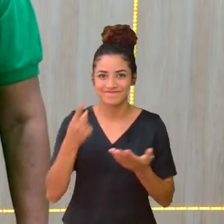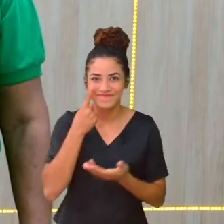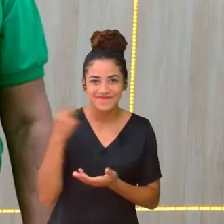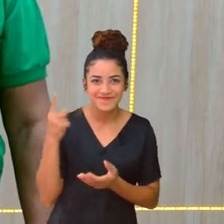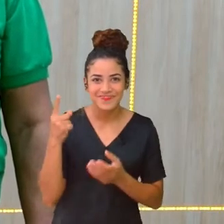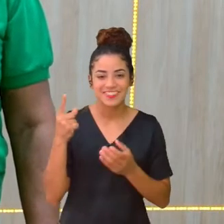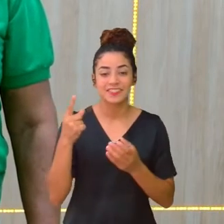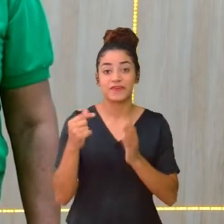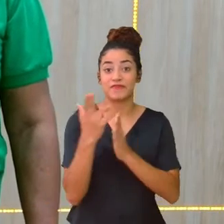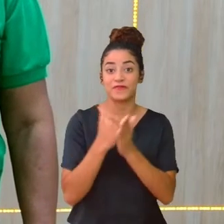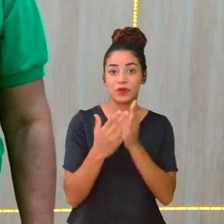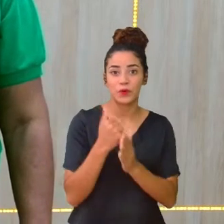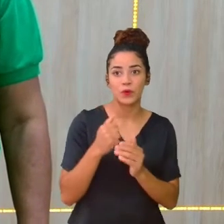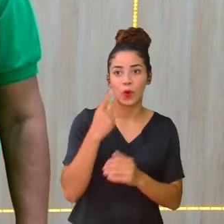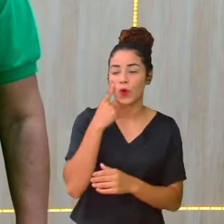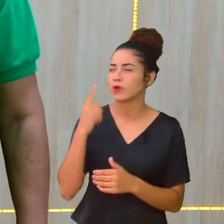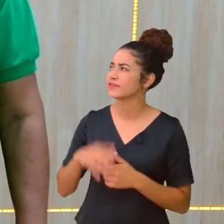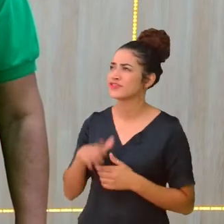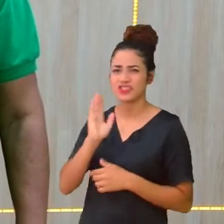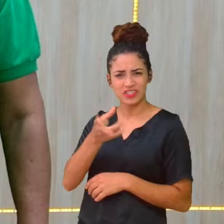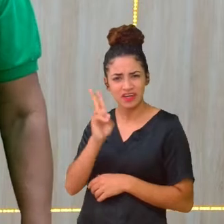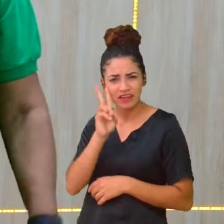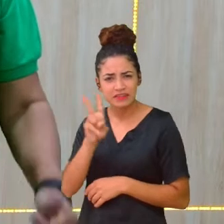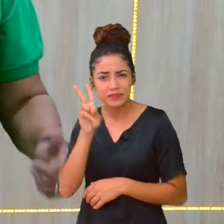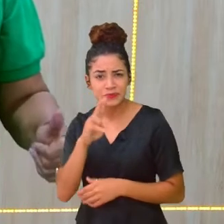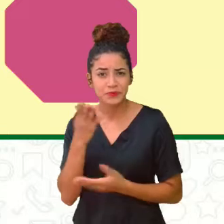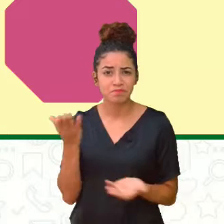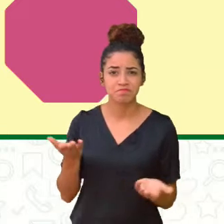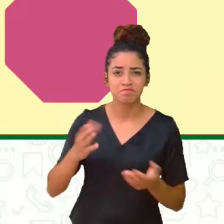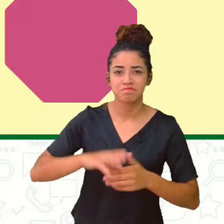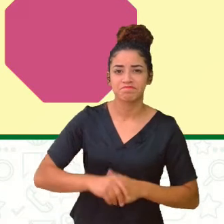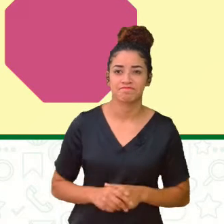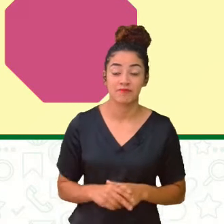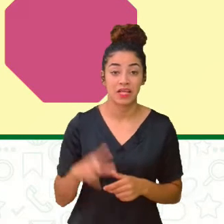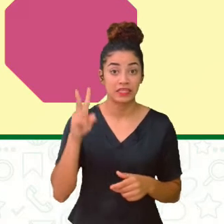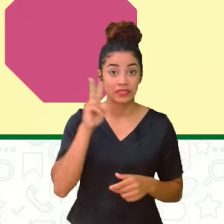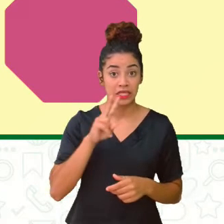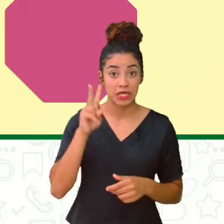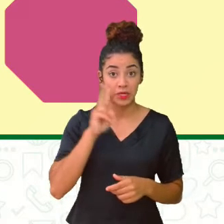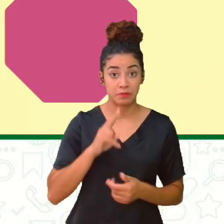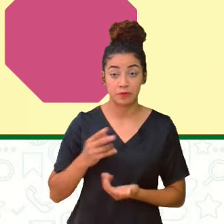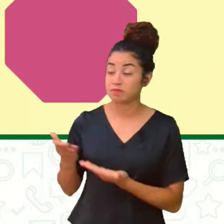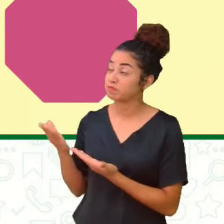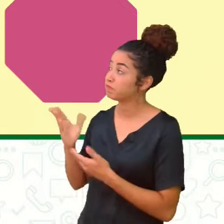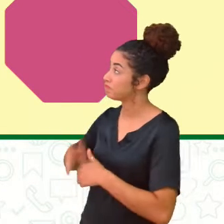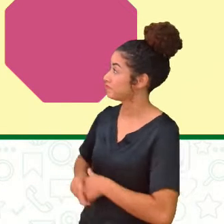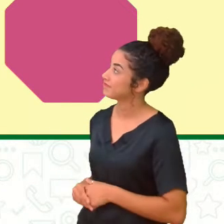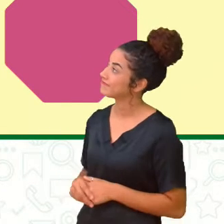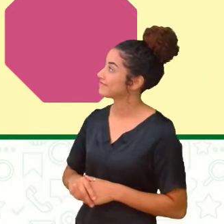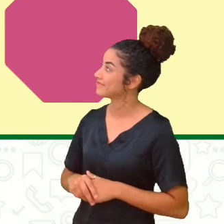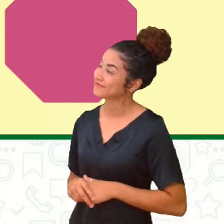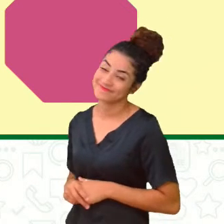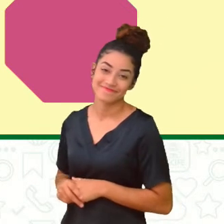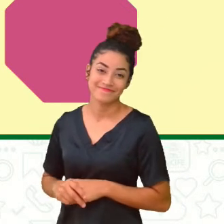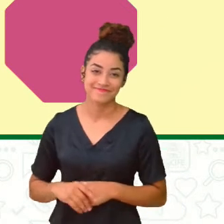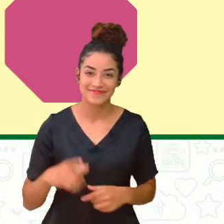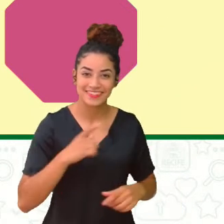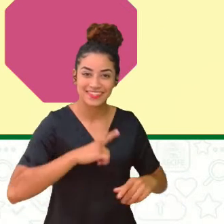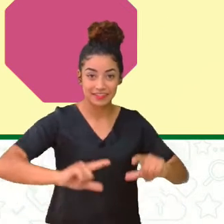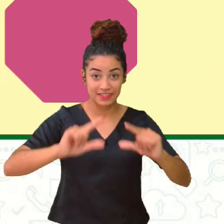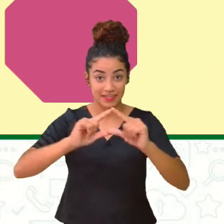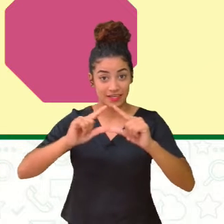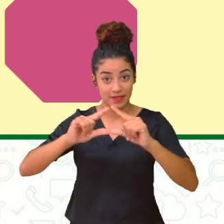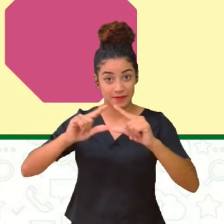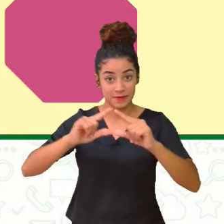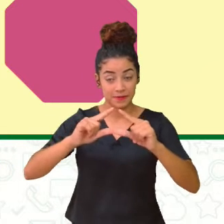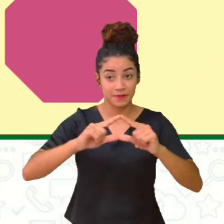figuras, pessoal. Lembram delas? Vocês lembram dessas figuras? Olha aí. Eu tenho o triângulo,